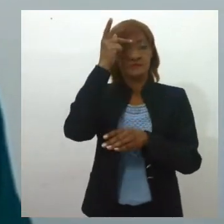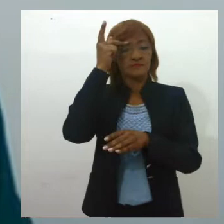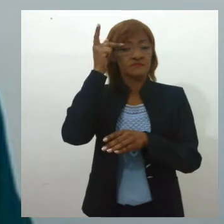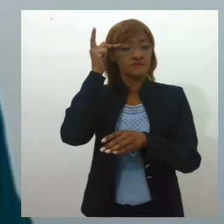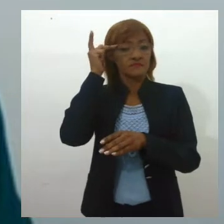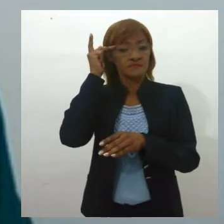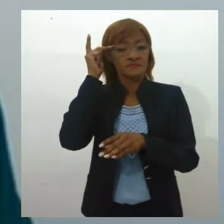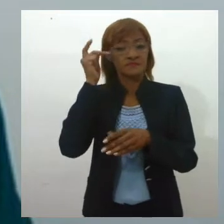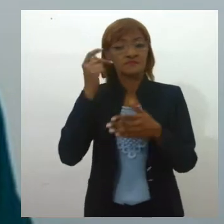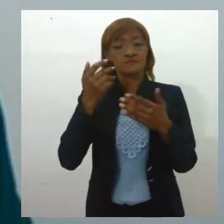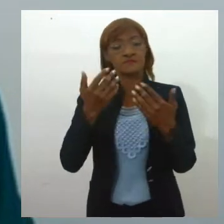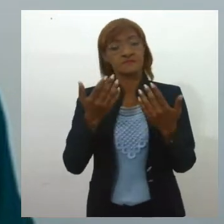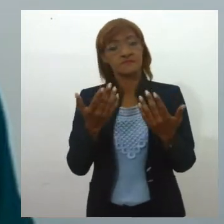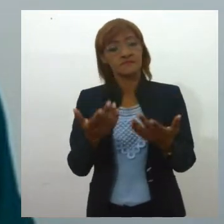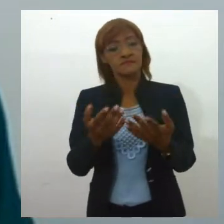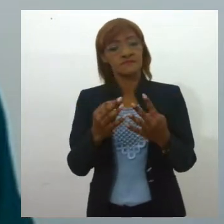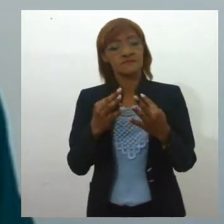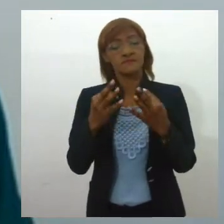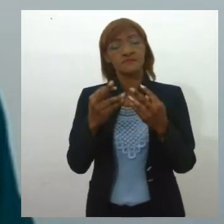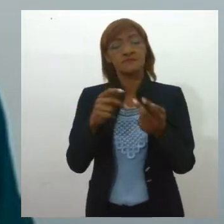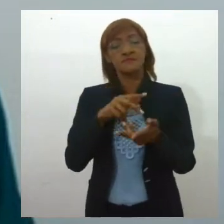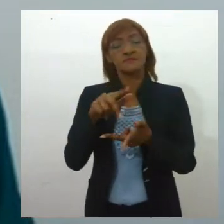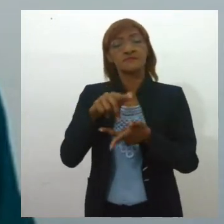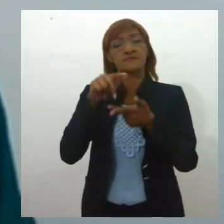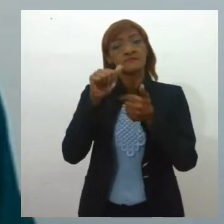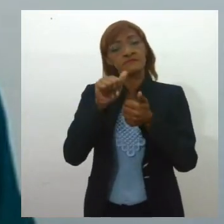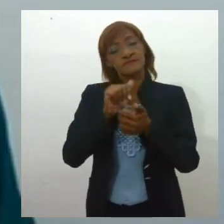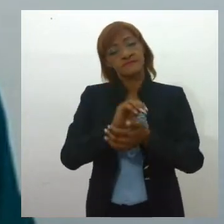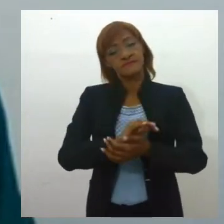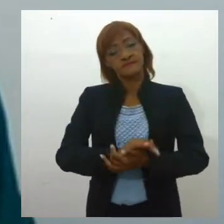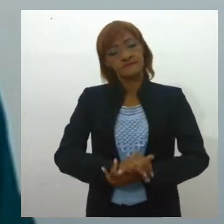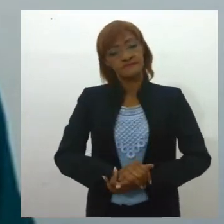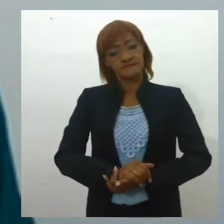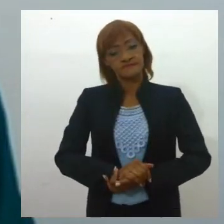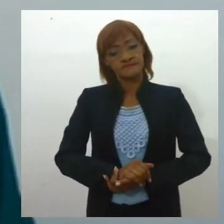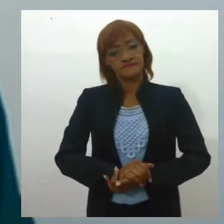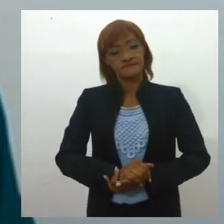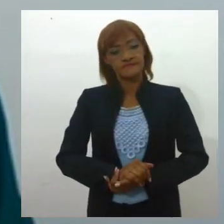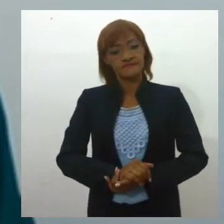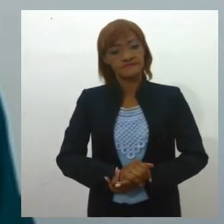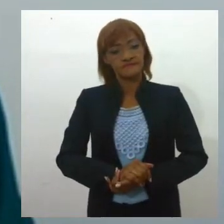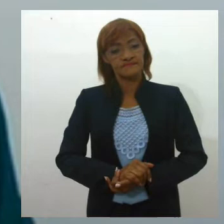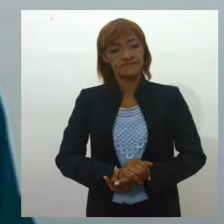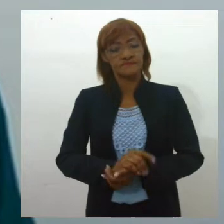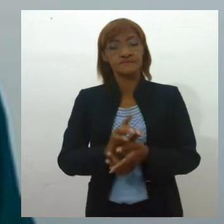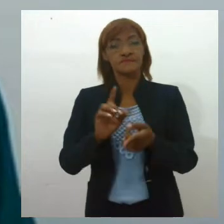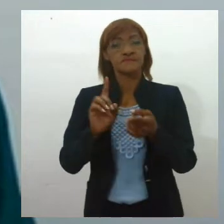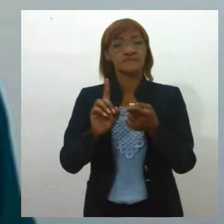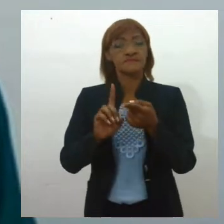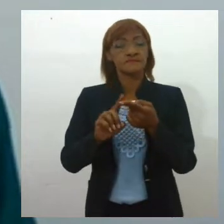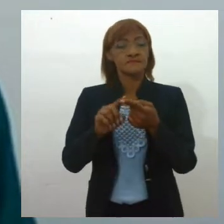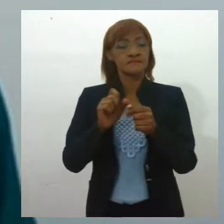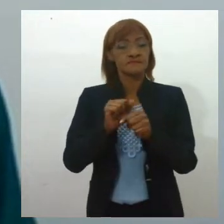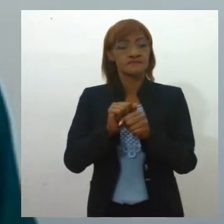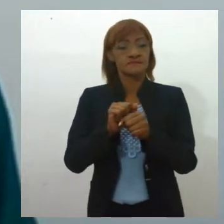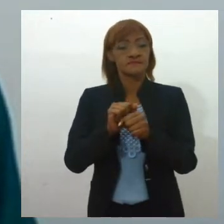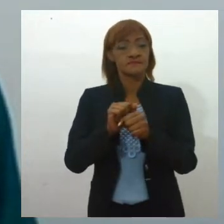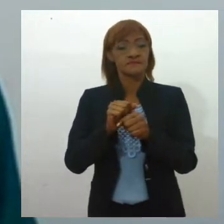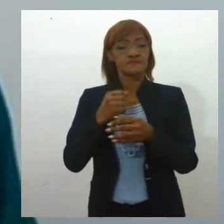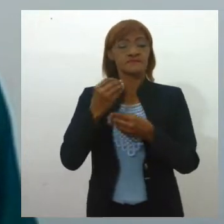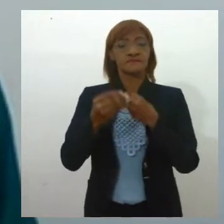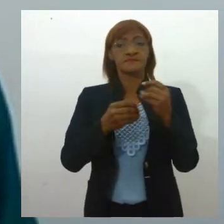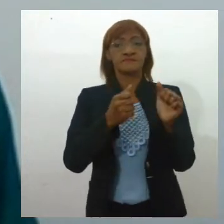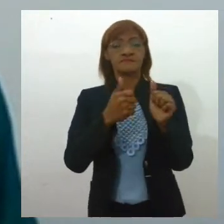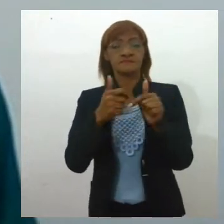compartilhar conhecimentos sobre essa sustentabilidade. E eu falando que além da atividade de educação ambiental, nós